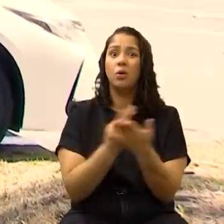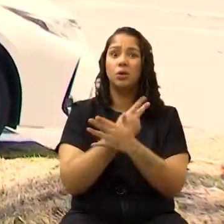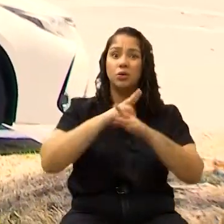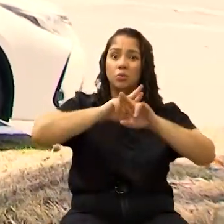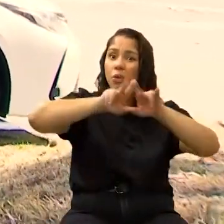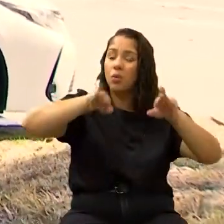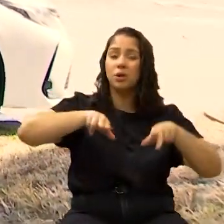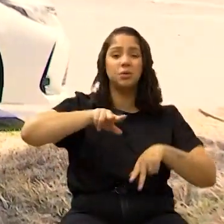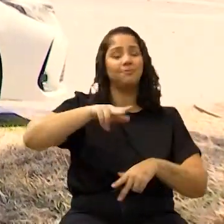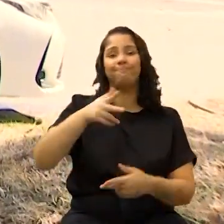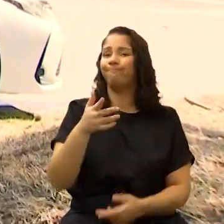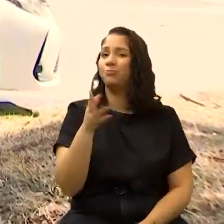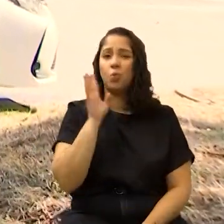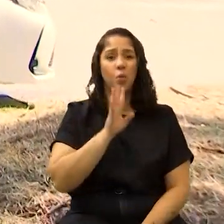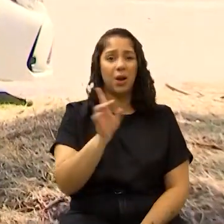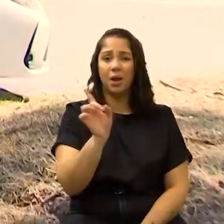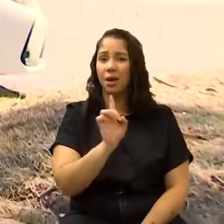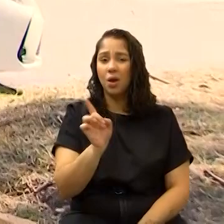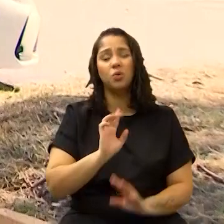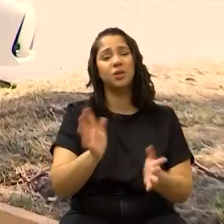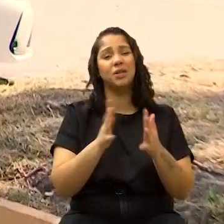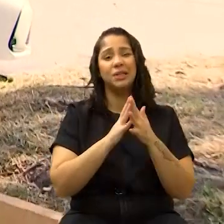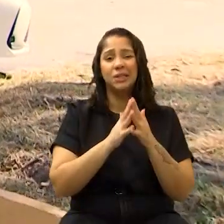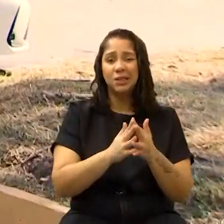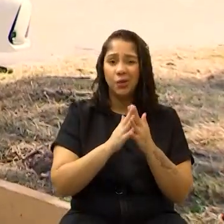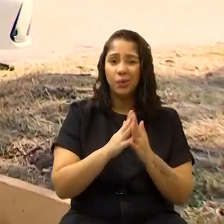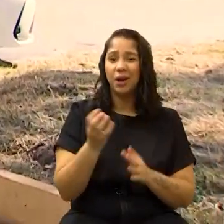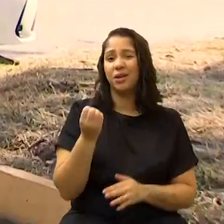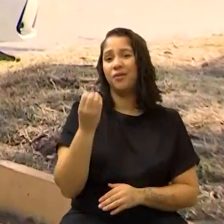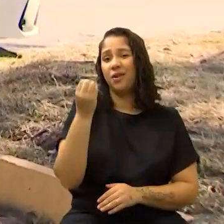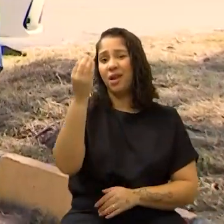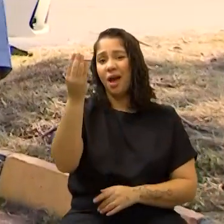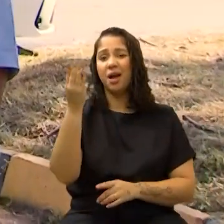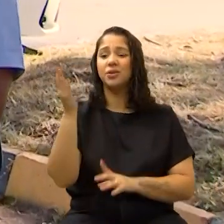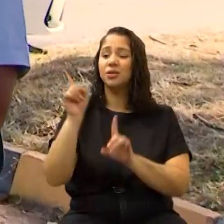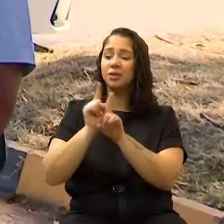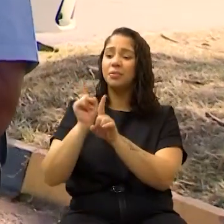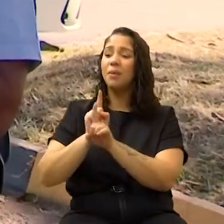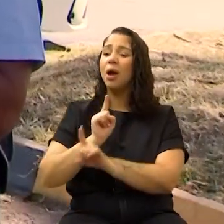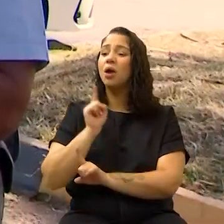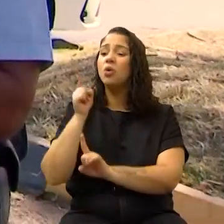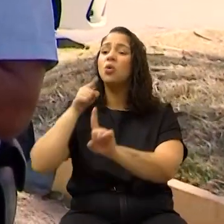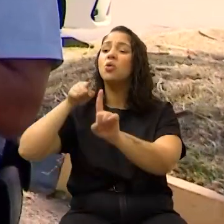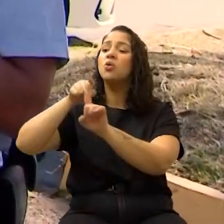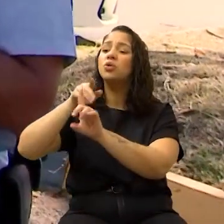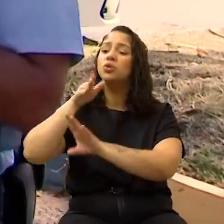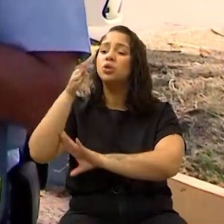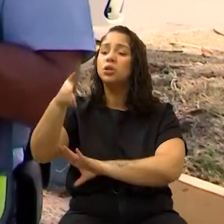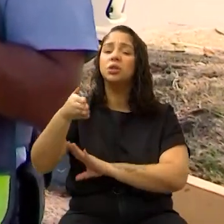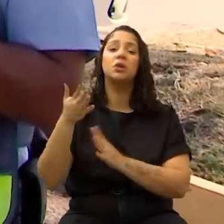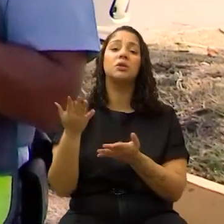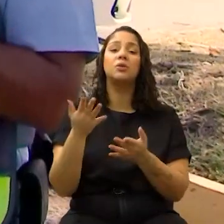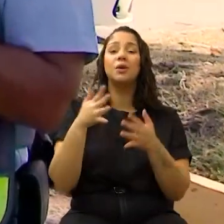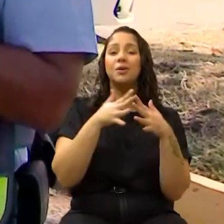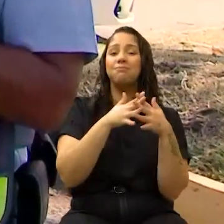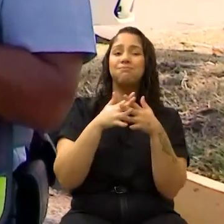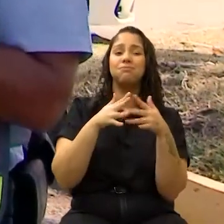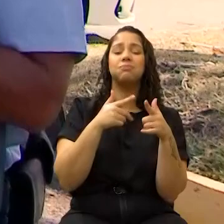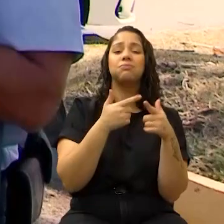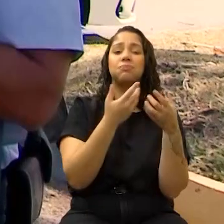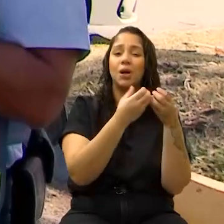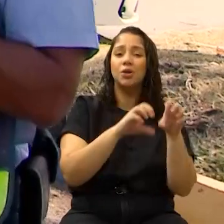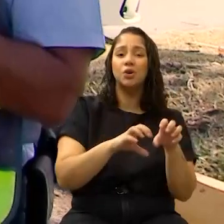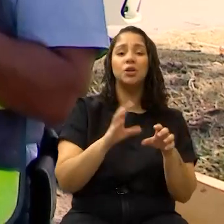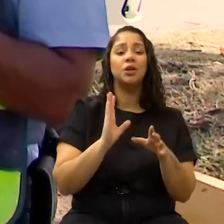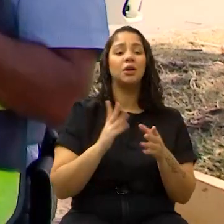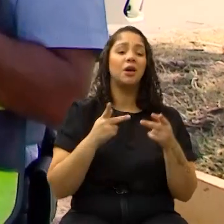envolvido numa ocorrência, já não é legal, já complica a sua viagem, seu destino, e a gente deseja que as pessoas vão